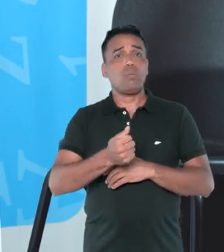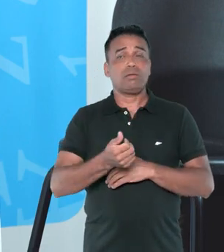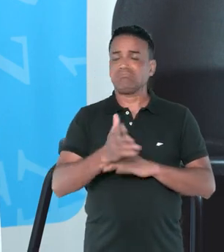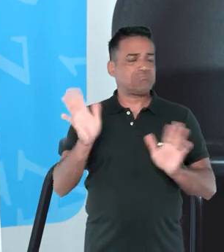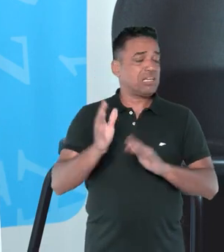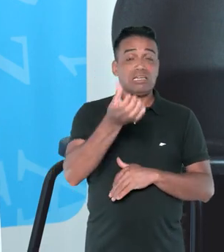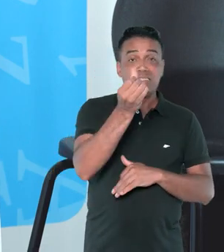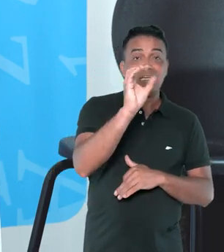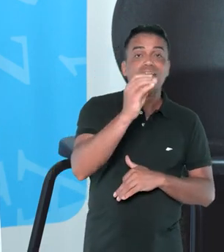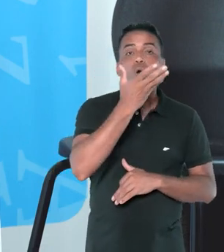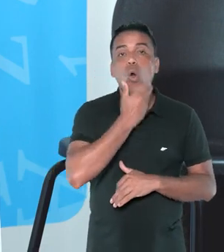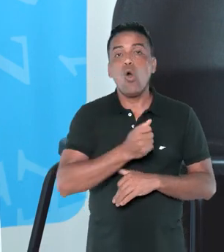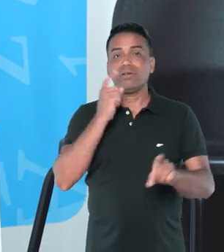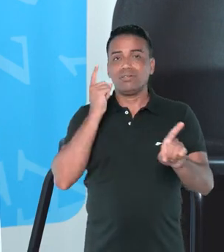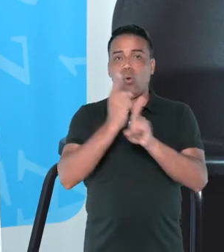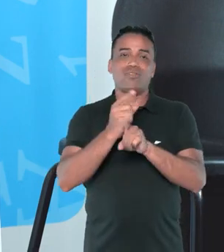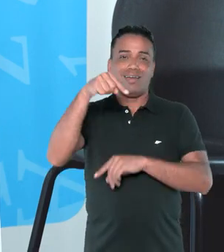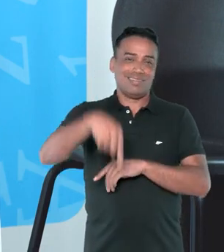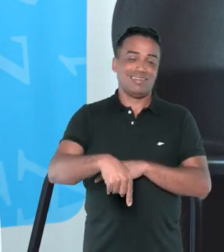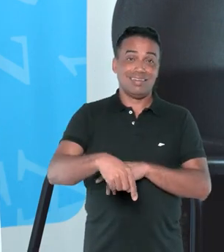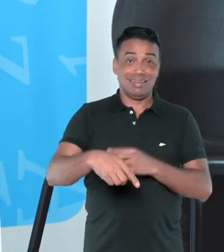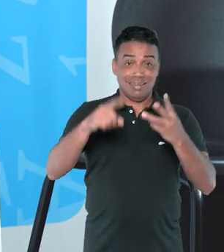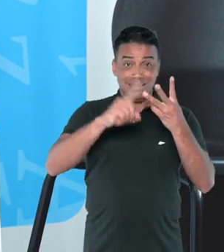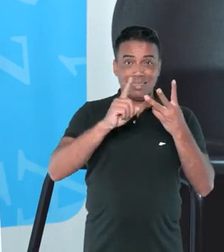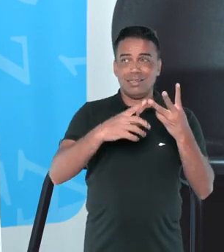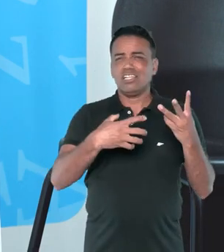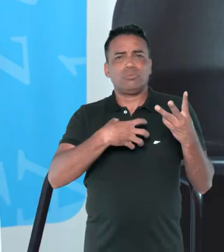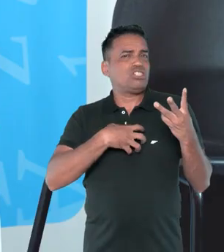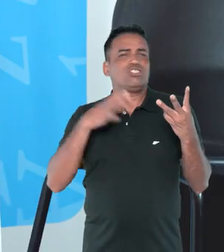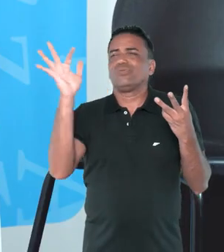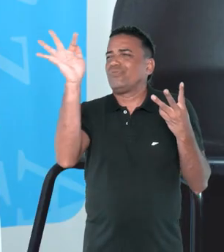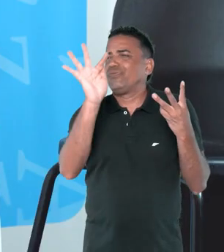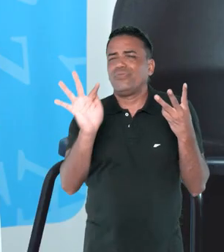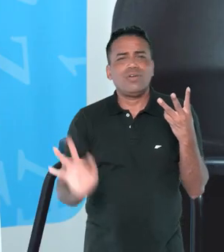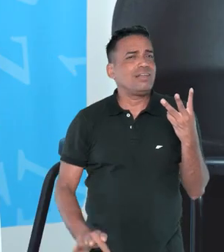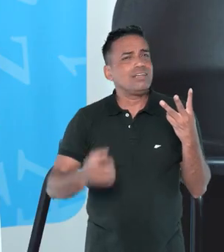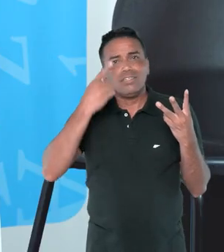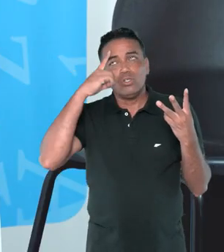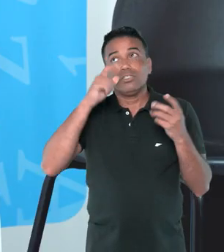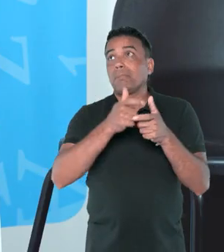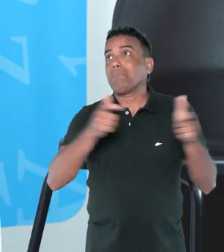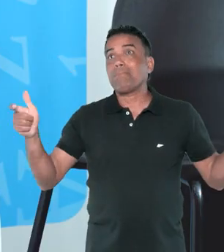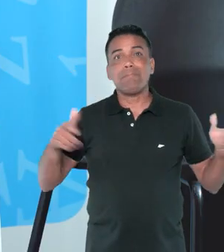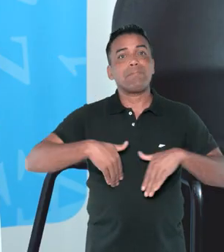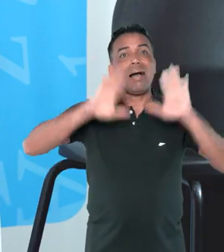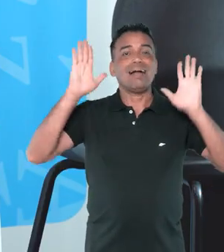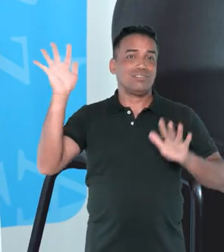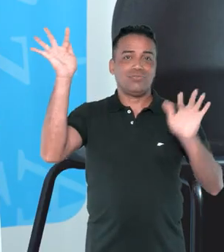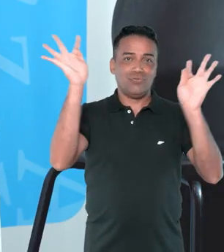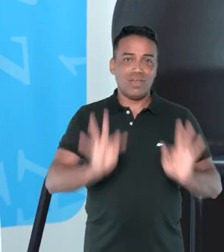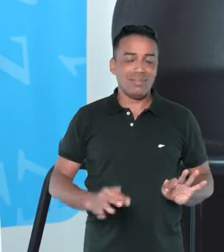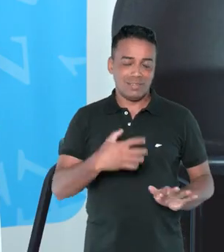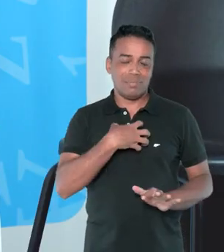60 rapazes que leram meu livro, vim para encontrar vocês. E terceiro, eu estou me sentindo muito feliz, é um dos dias mais felizes da minha vida, e foi